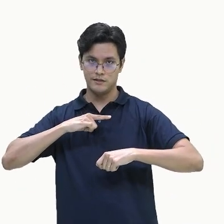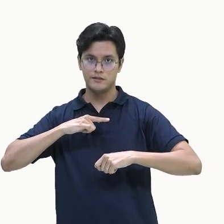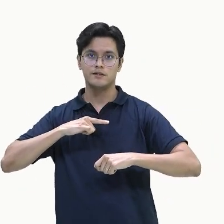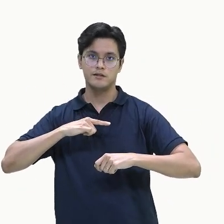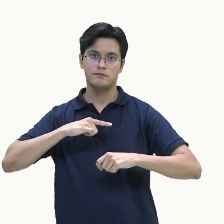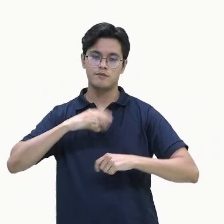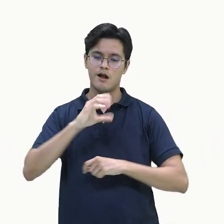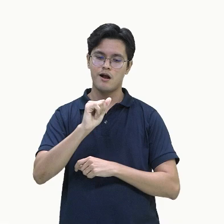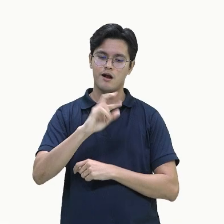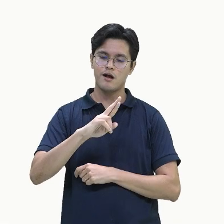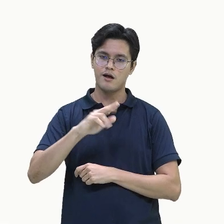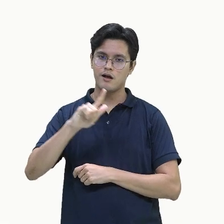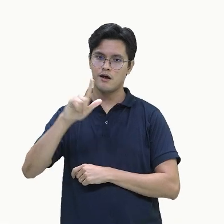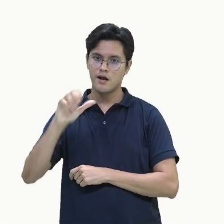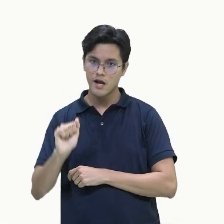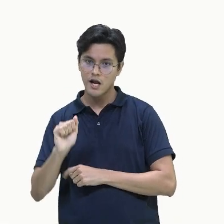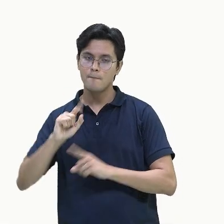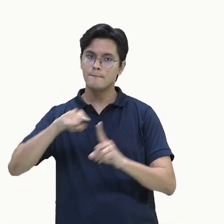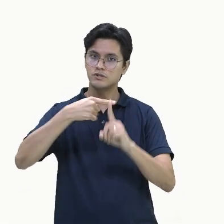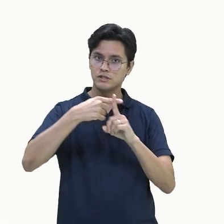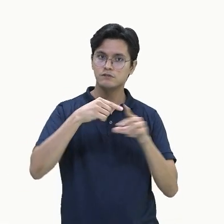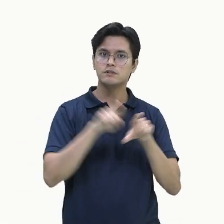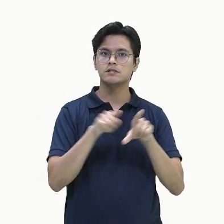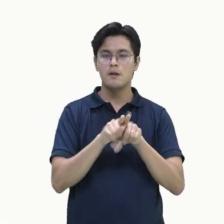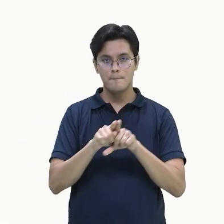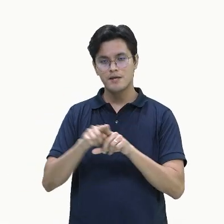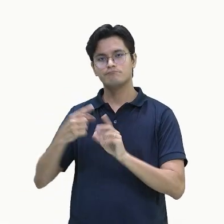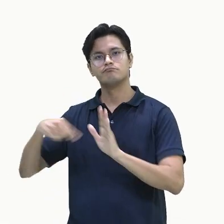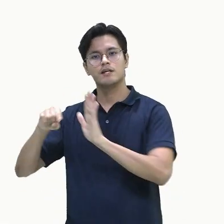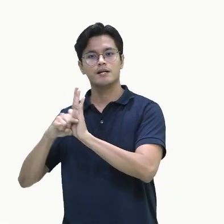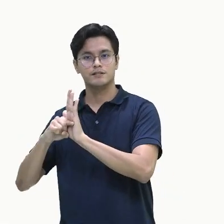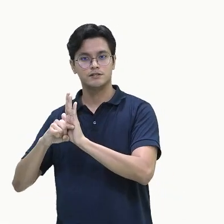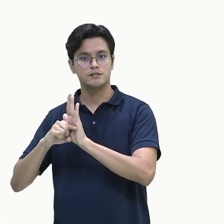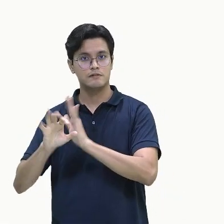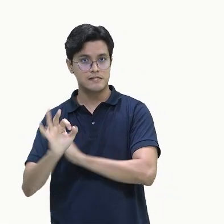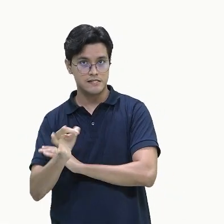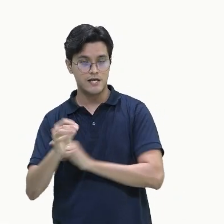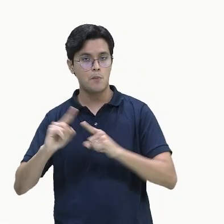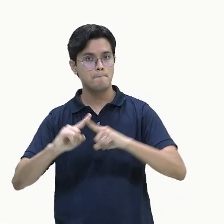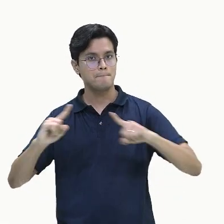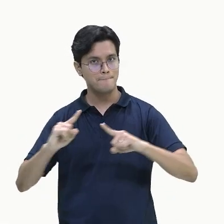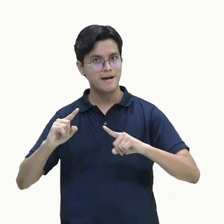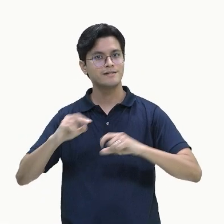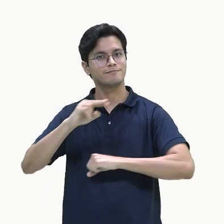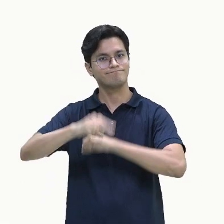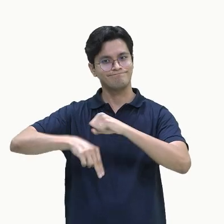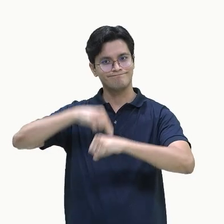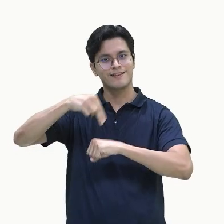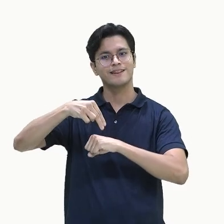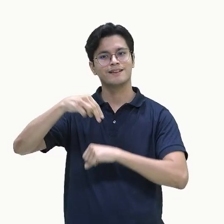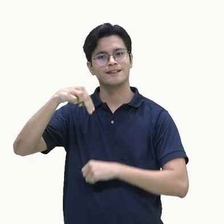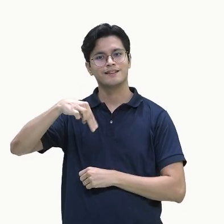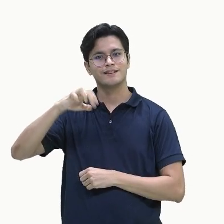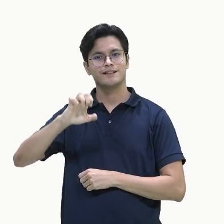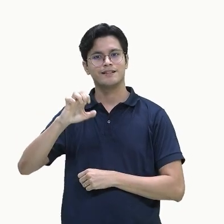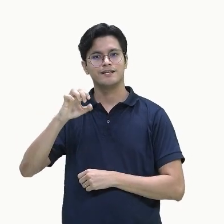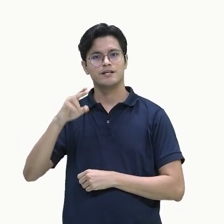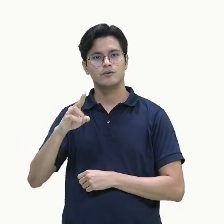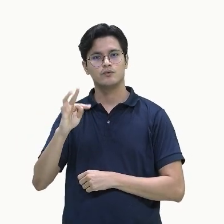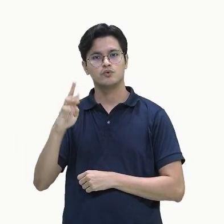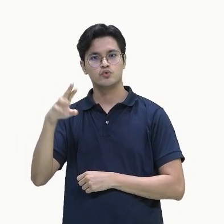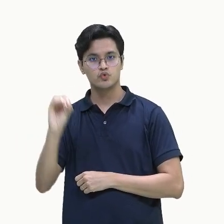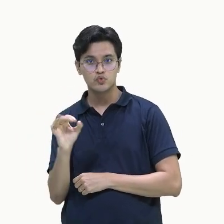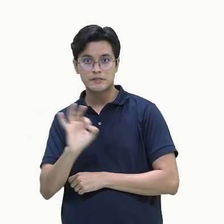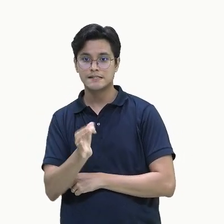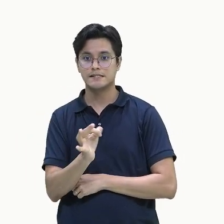ter uma carga negativa. Mas ele é neutro no total, tá? Então